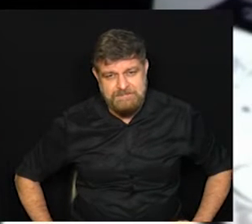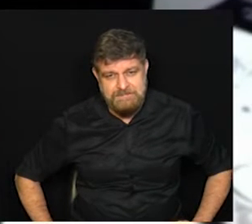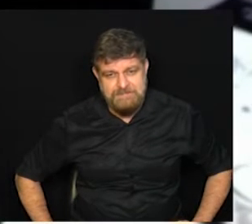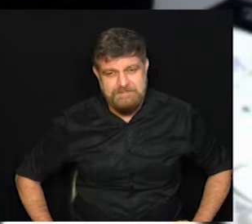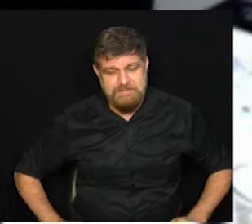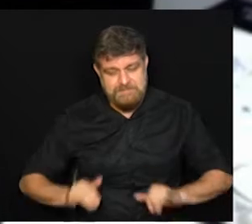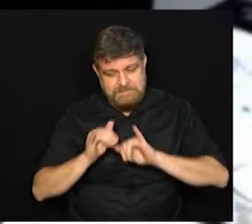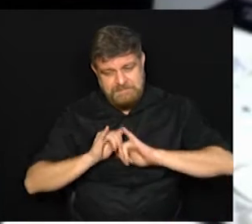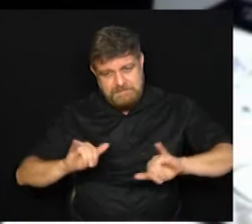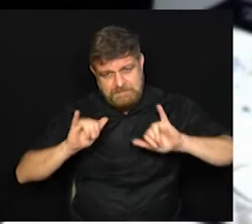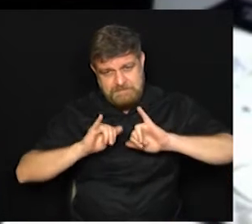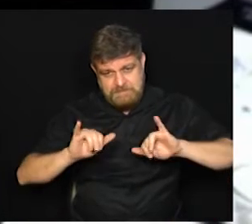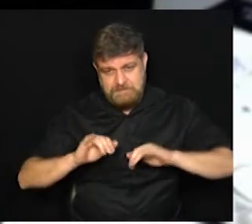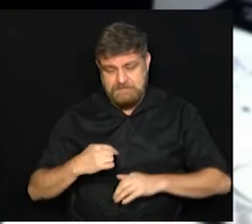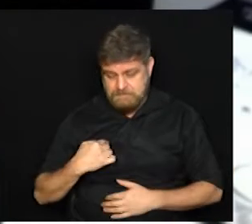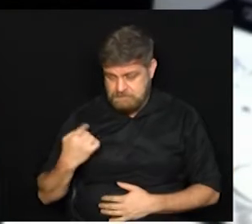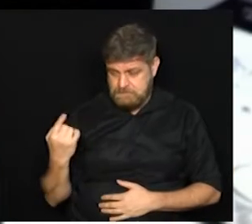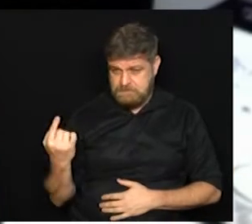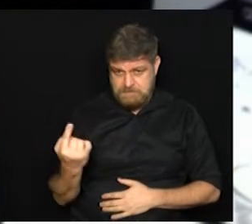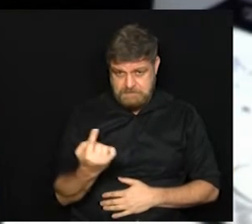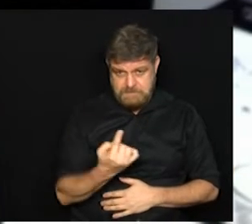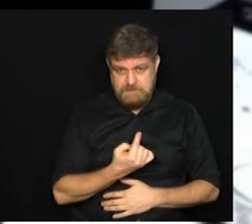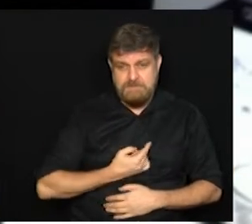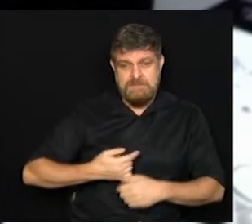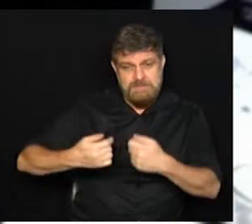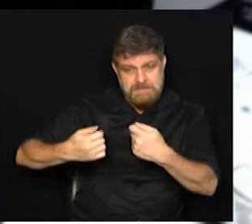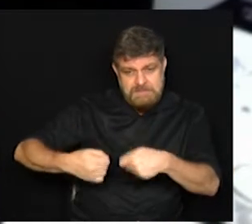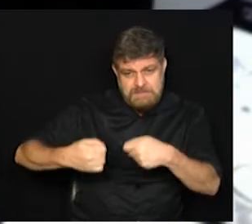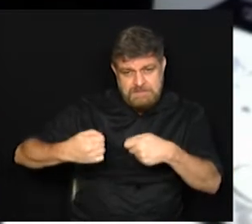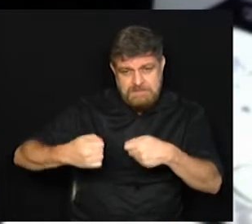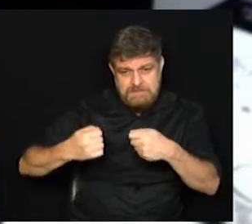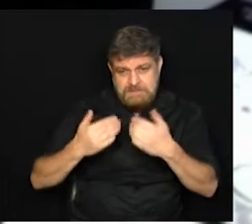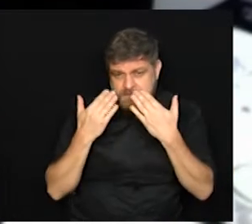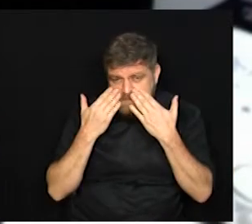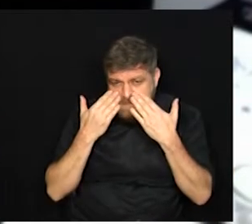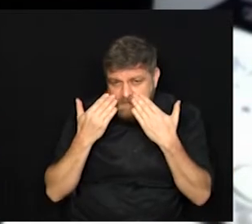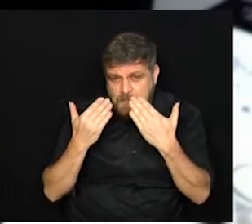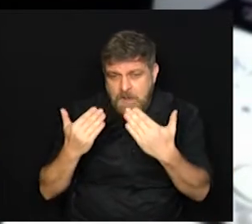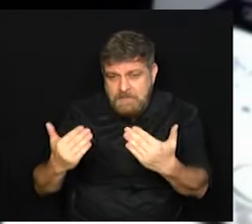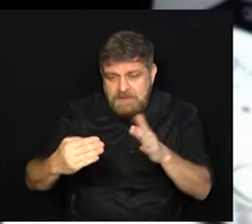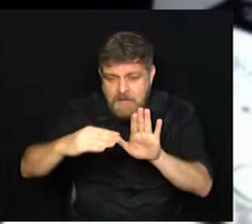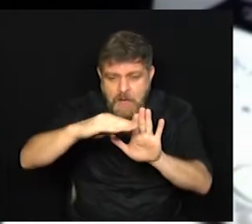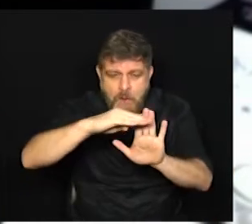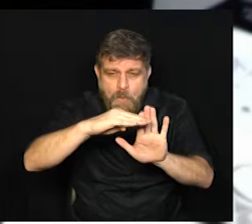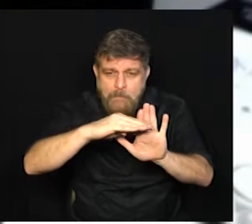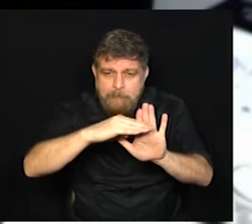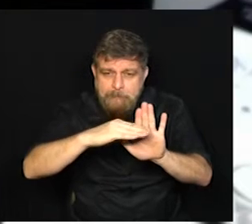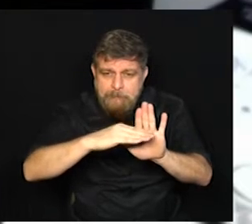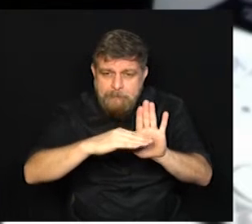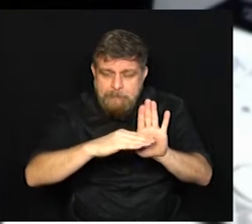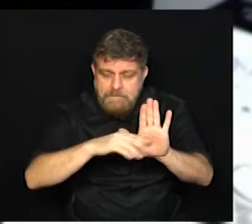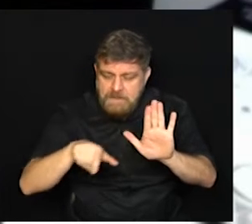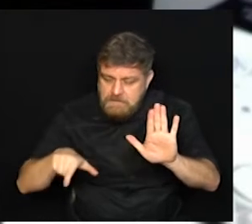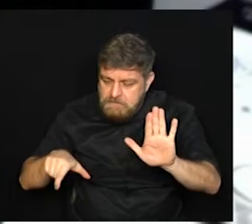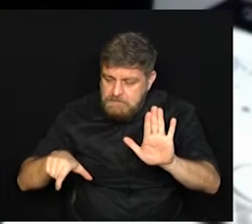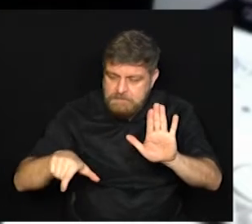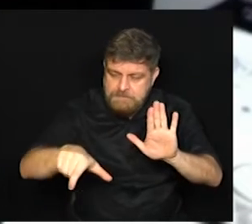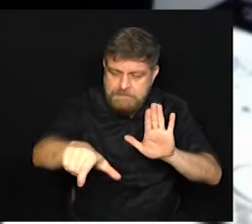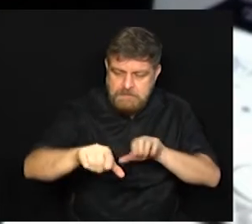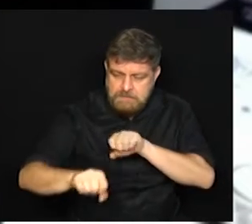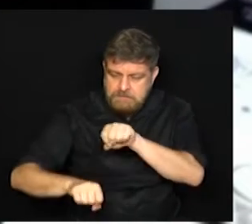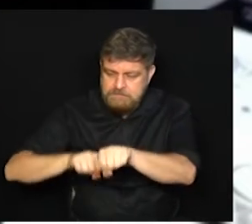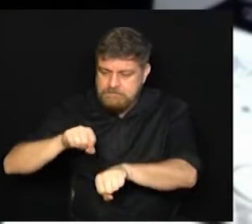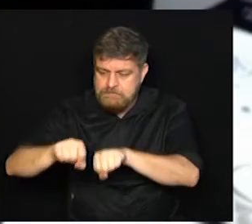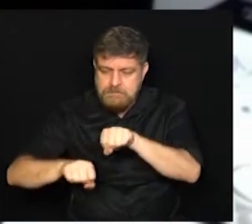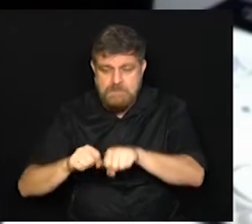dizer para vocês que nós precisamos apresentar esse plano cicloviário, por isso que eu gostaria de, numa